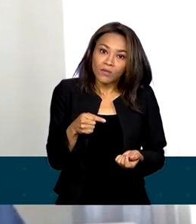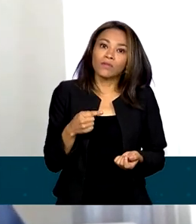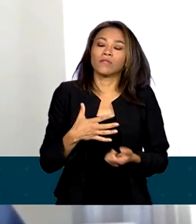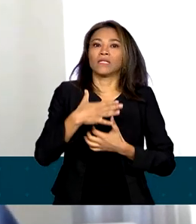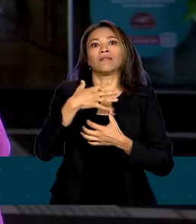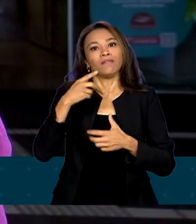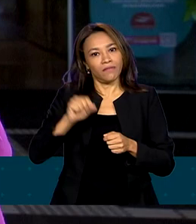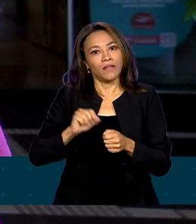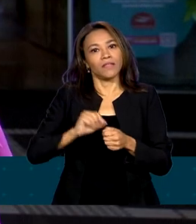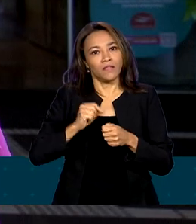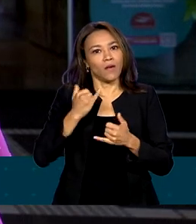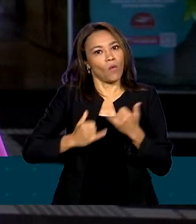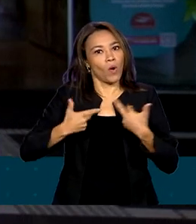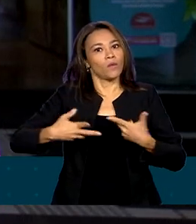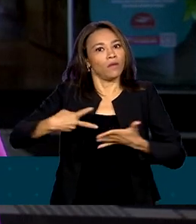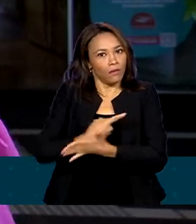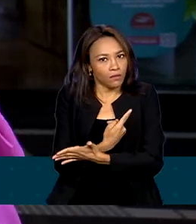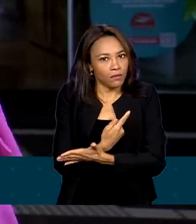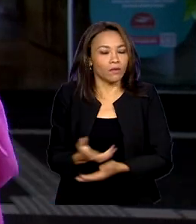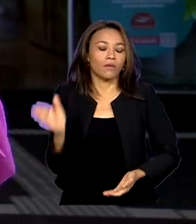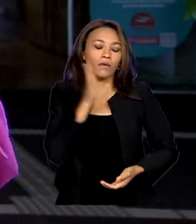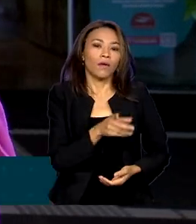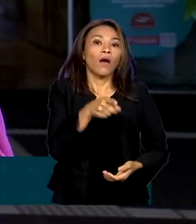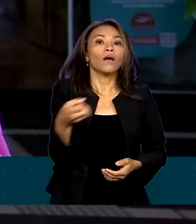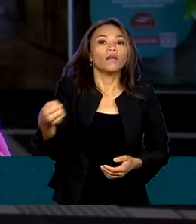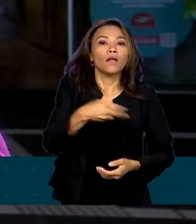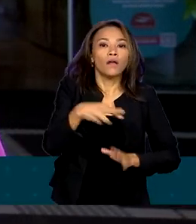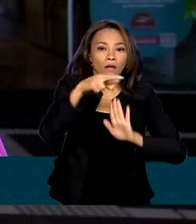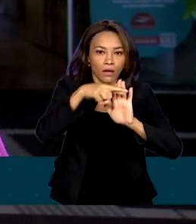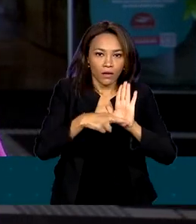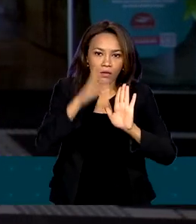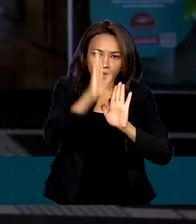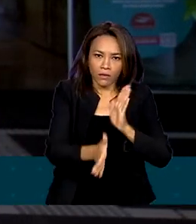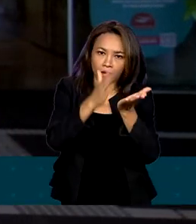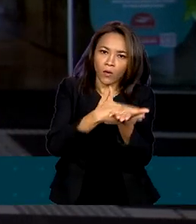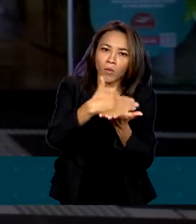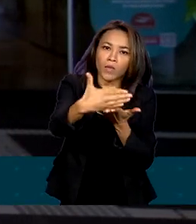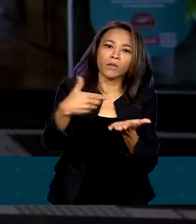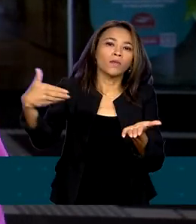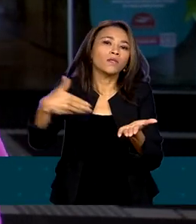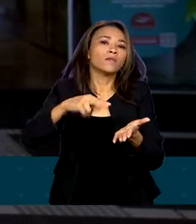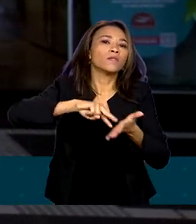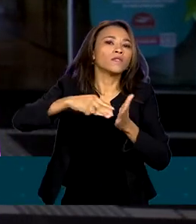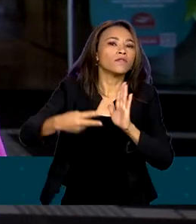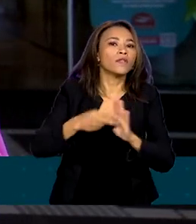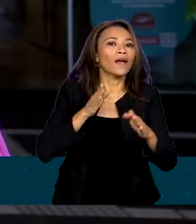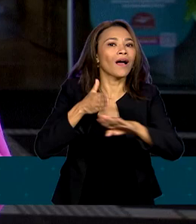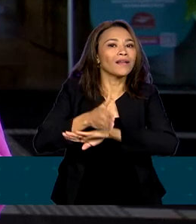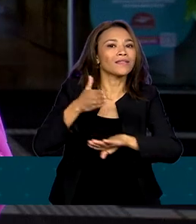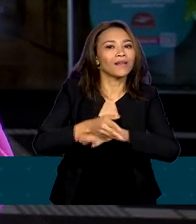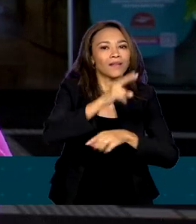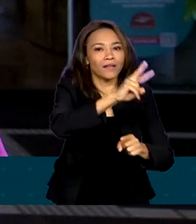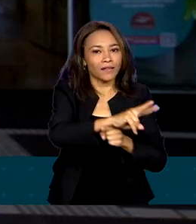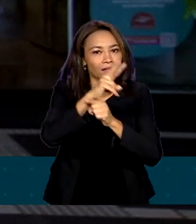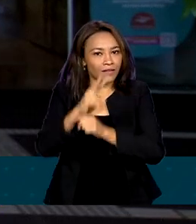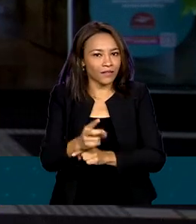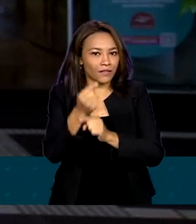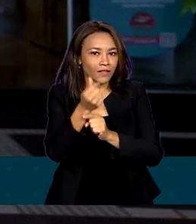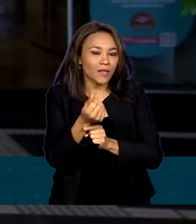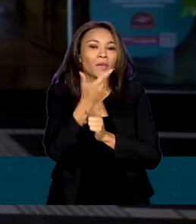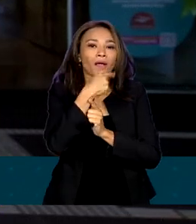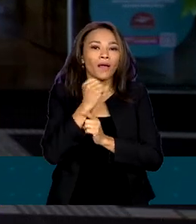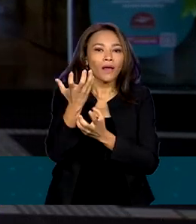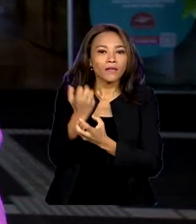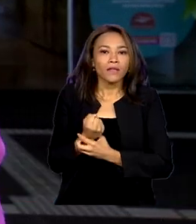fazer algo errado. As novas regras já estão valendo e representam a retomada do acesso ao crédito para os beneficiários do